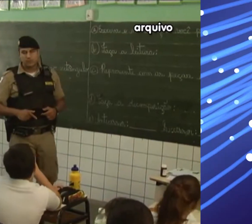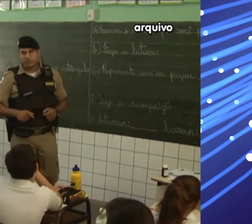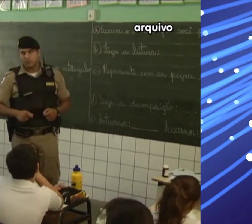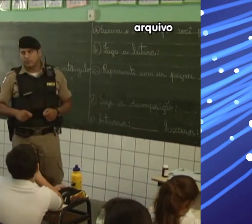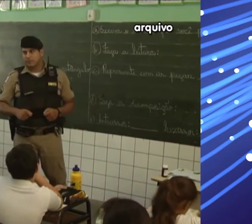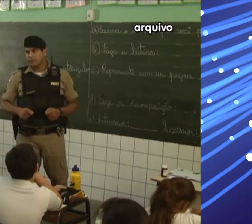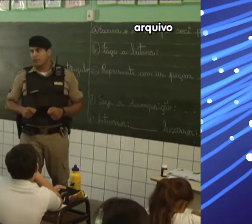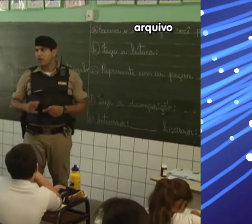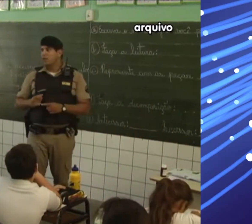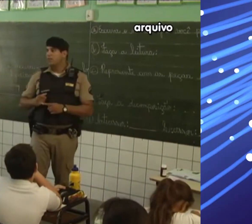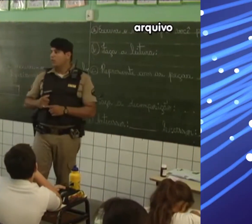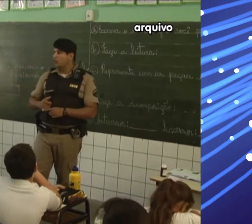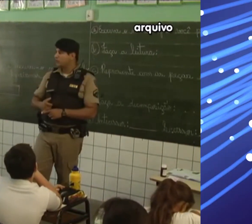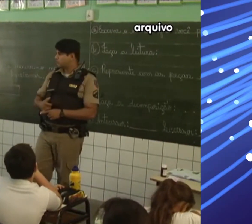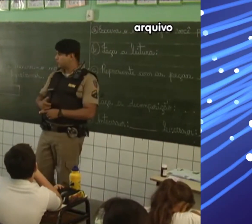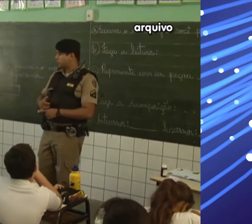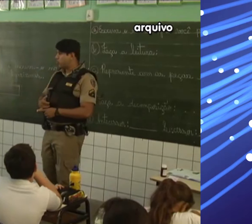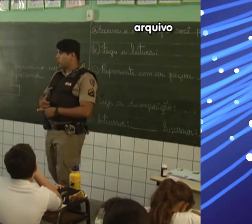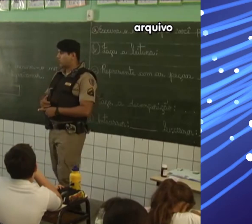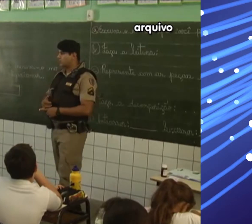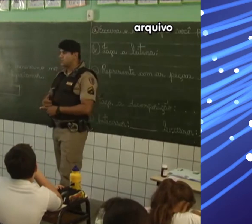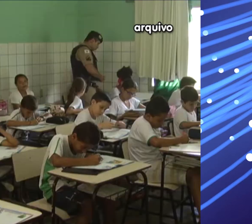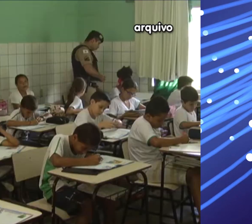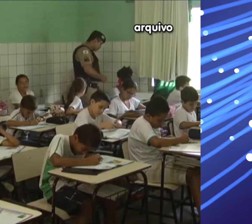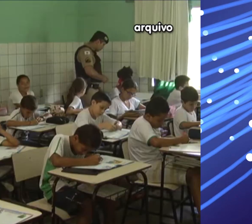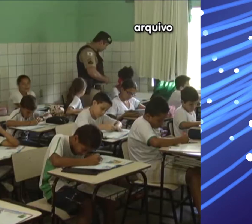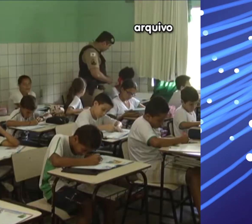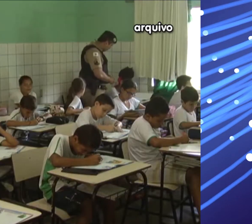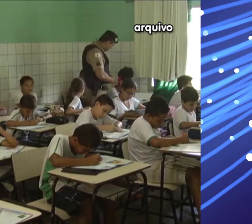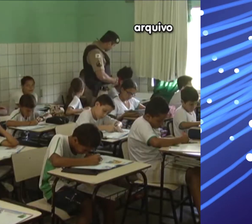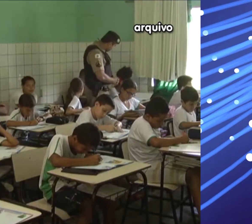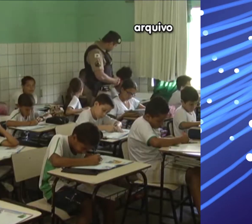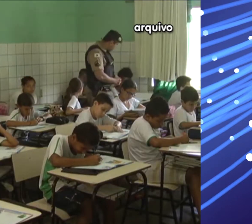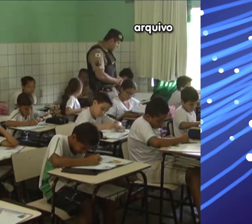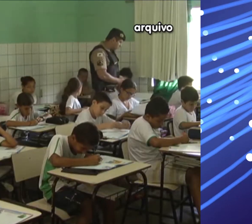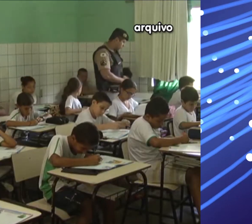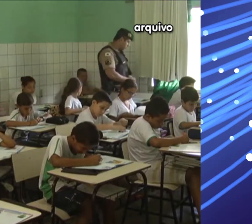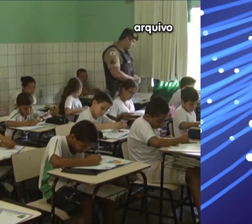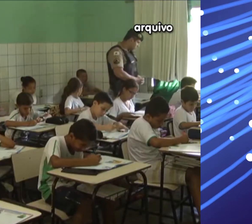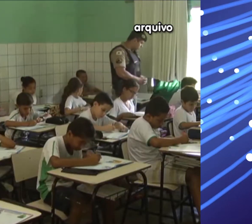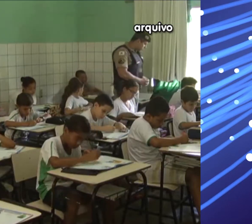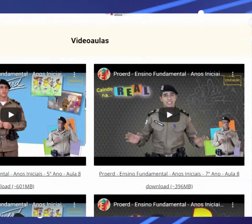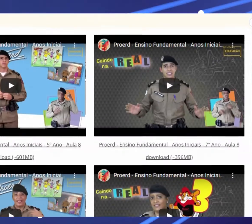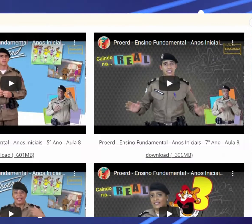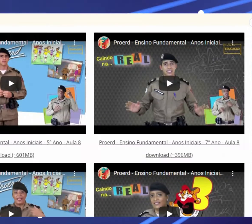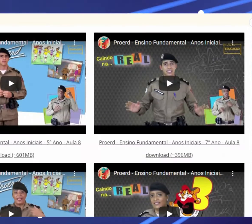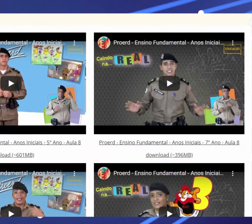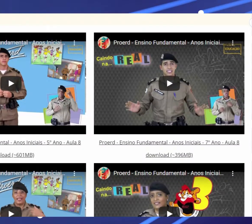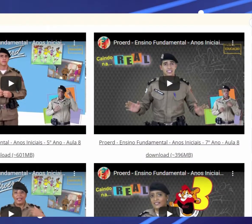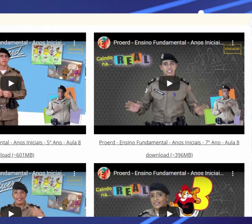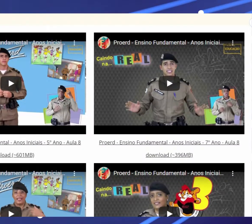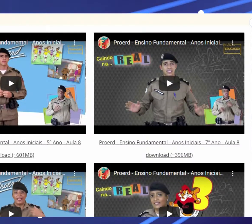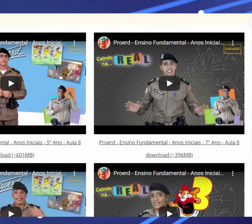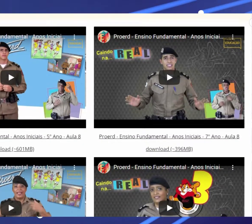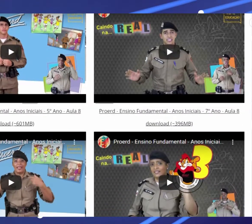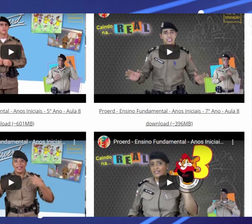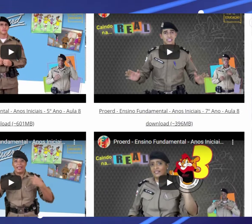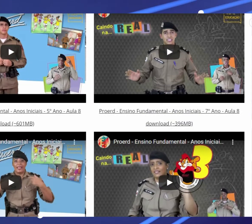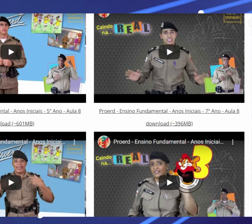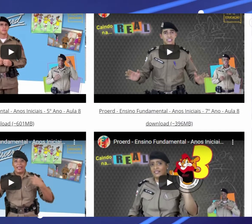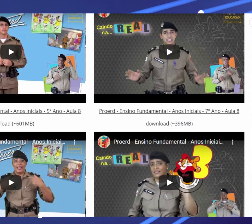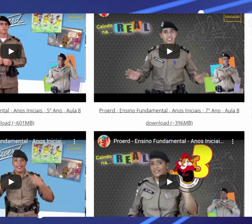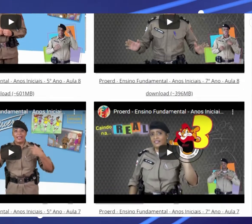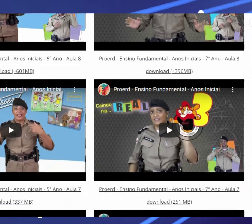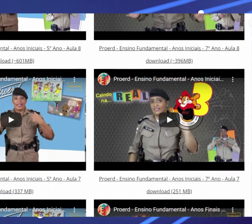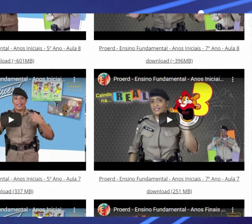lições que são ministradas em sala de aula foram remodelados para uma versão de vídeo-aula O Proerd em casa não